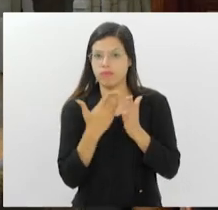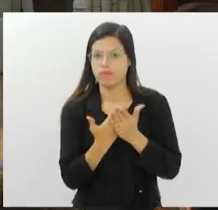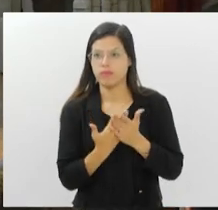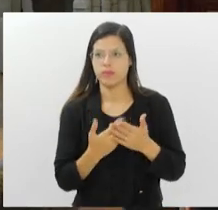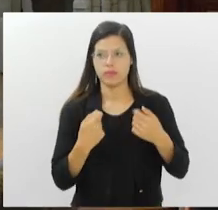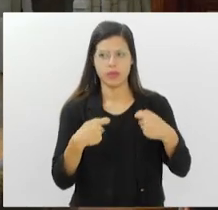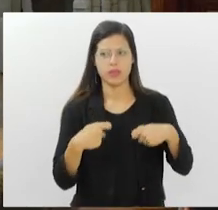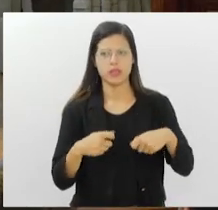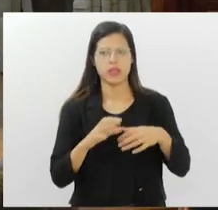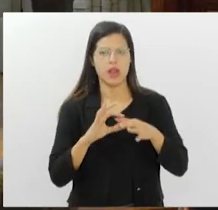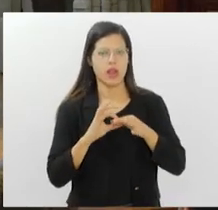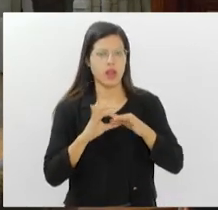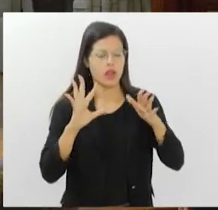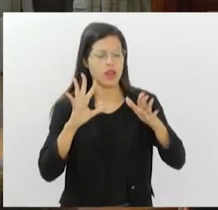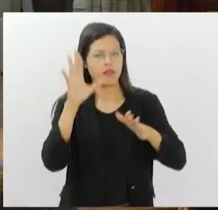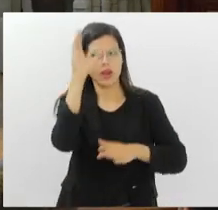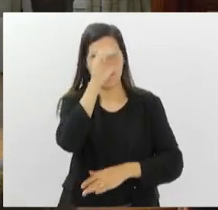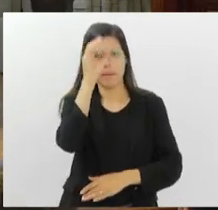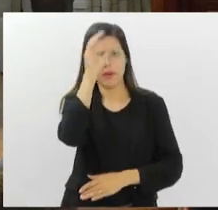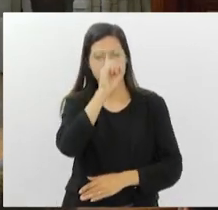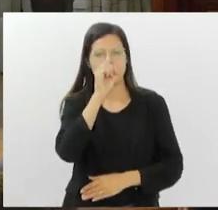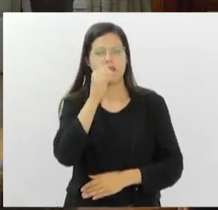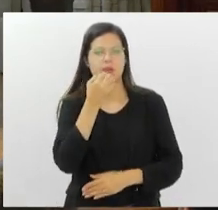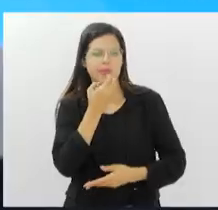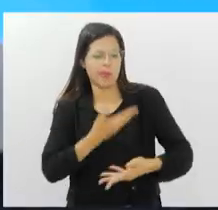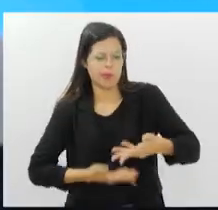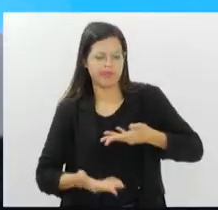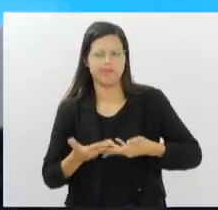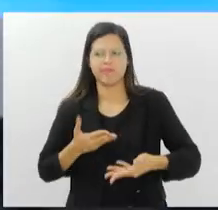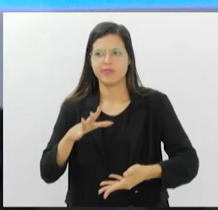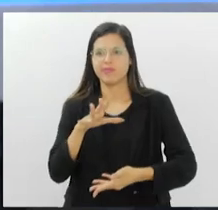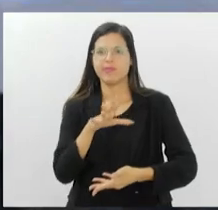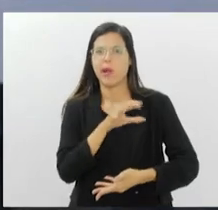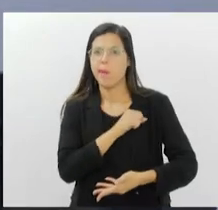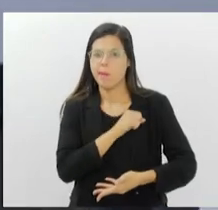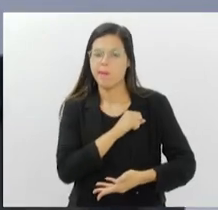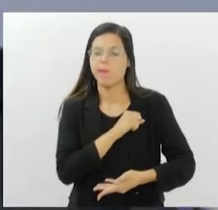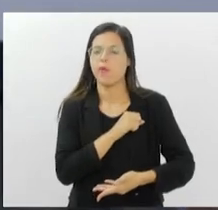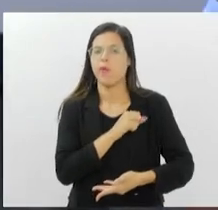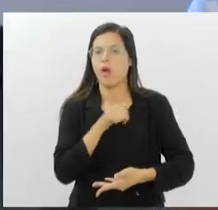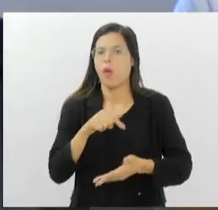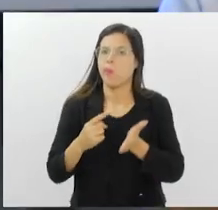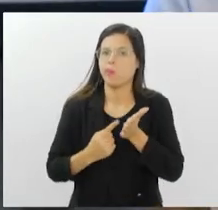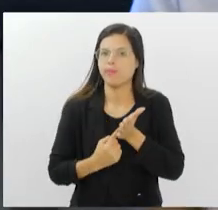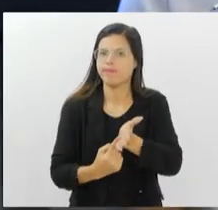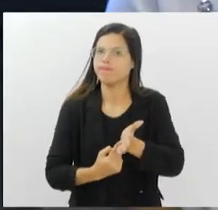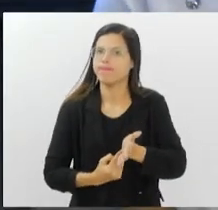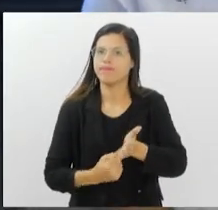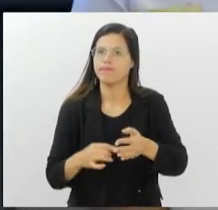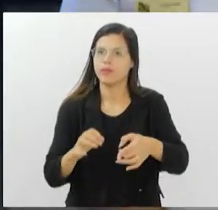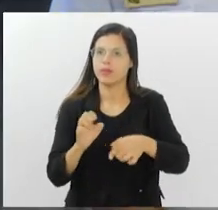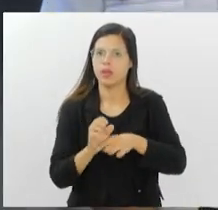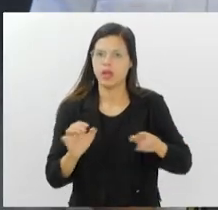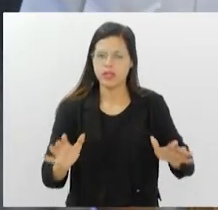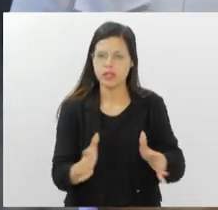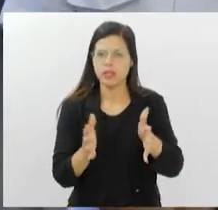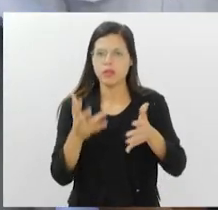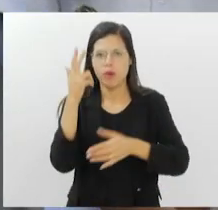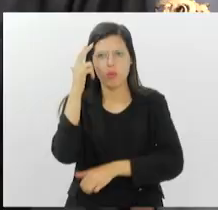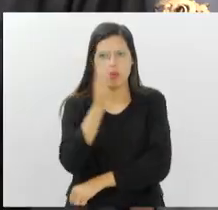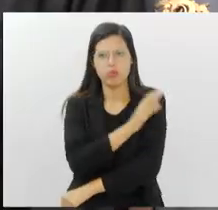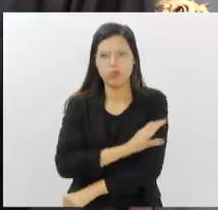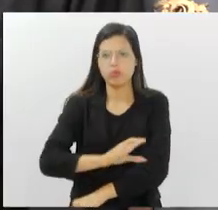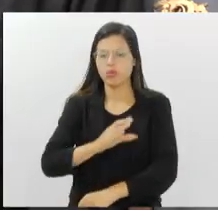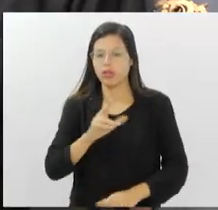de aprendizado, boa convivência e amor ao próximo. E que esse é o compromisso do Estado para promover uma cultura de